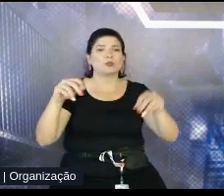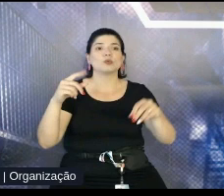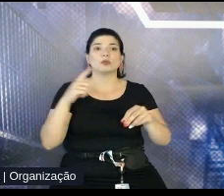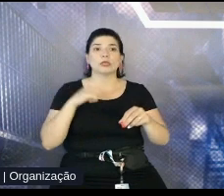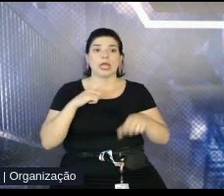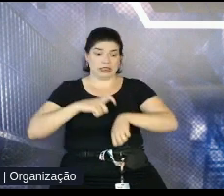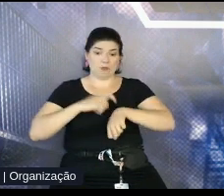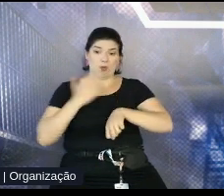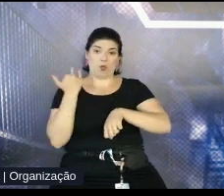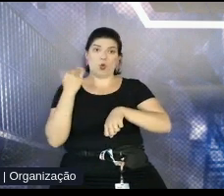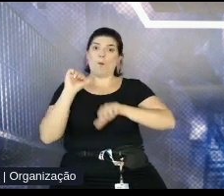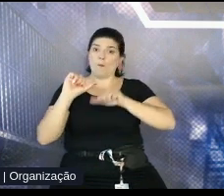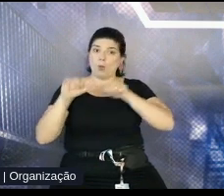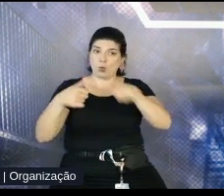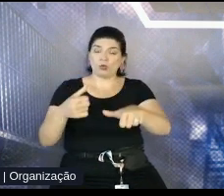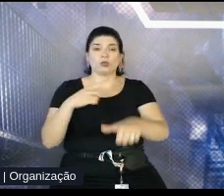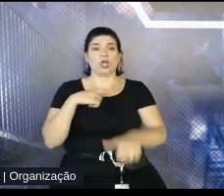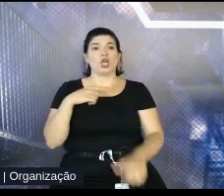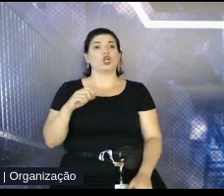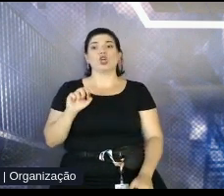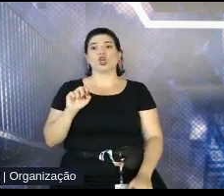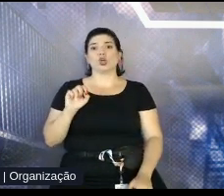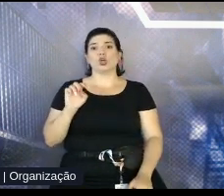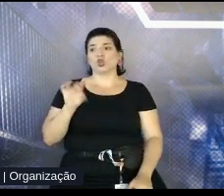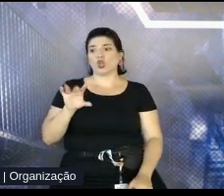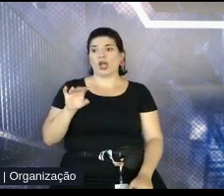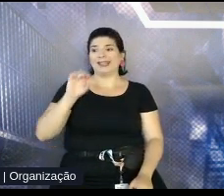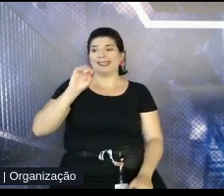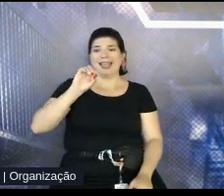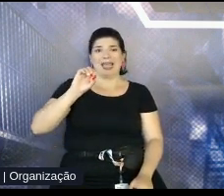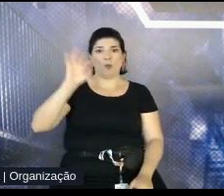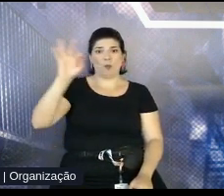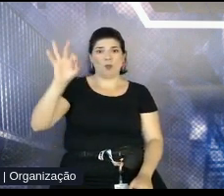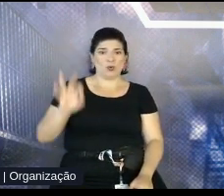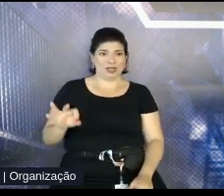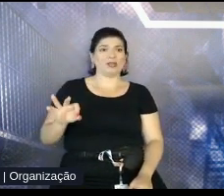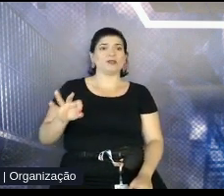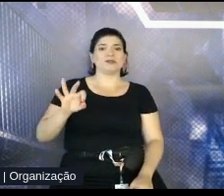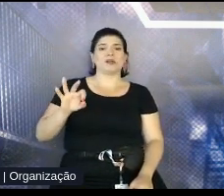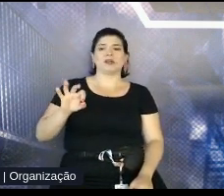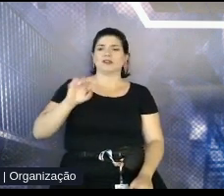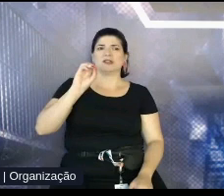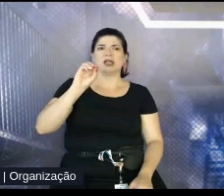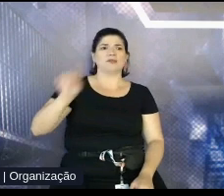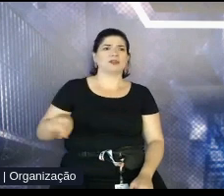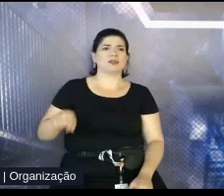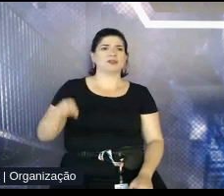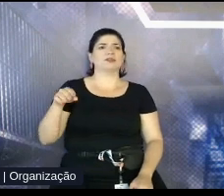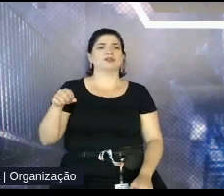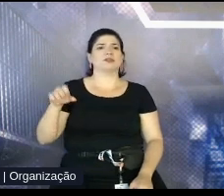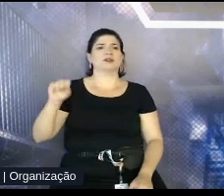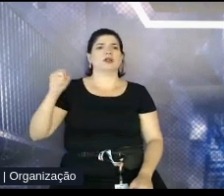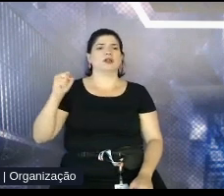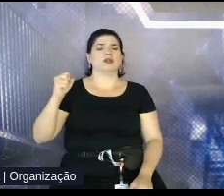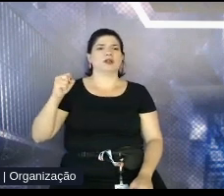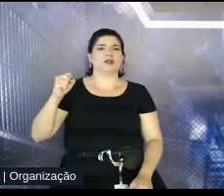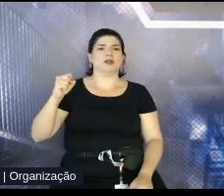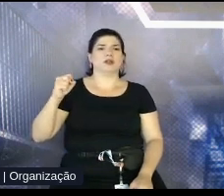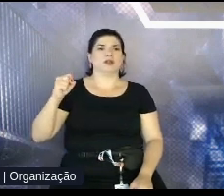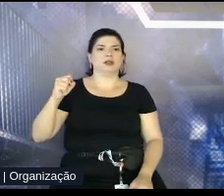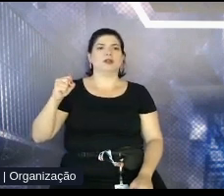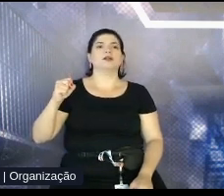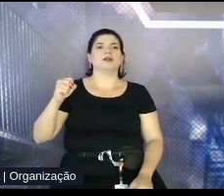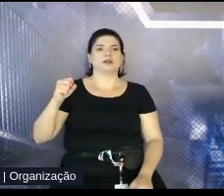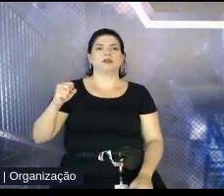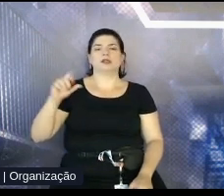recente, né? Antes eram apenas 0,74% dos sites, se eu não me engano. Aí subiu um pouco, muito pouco, né? Então, hoje a gente